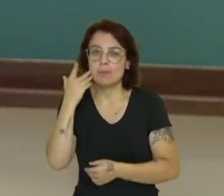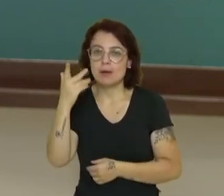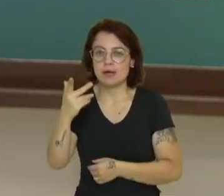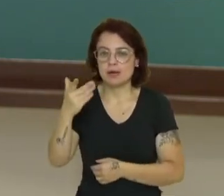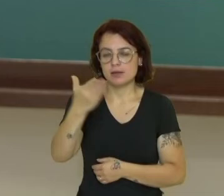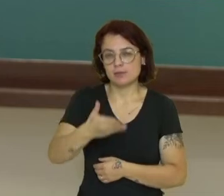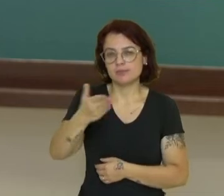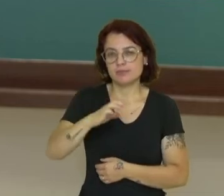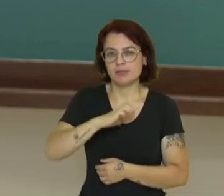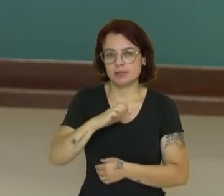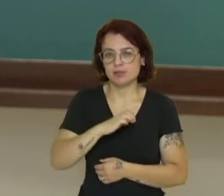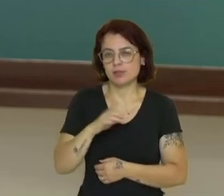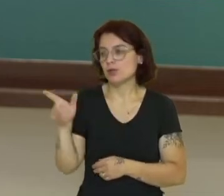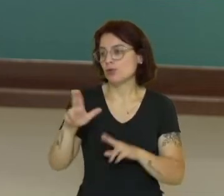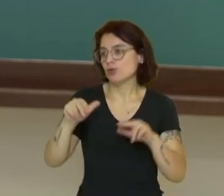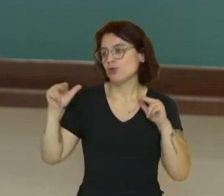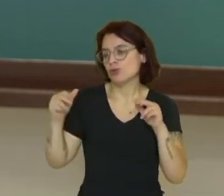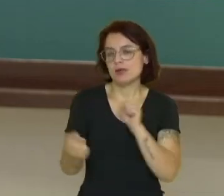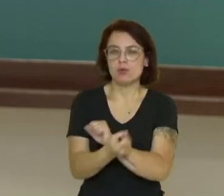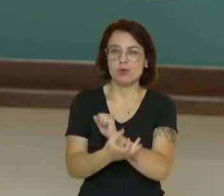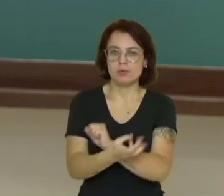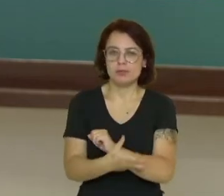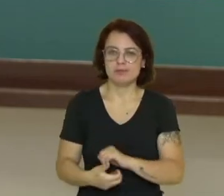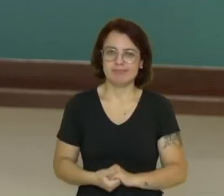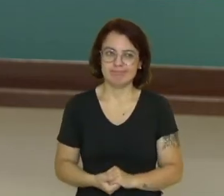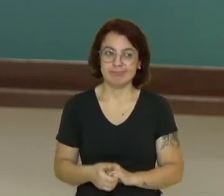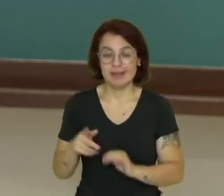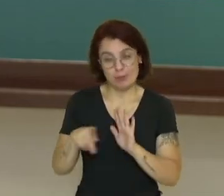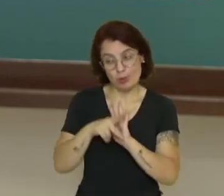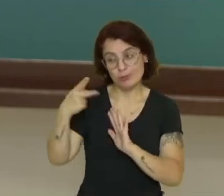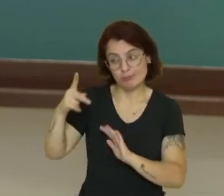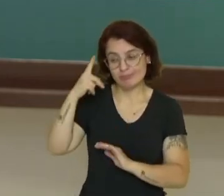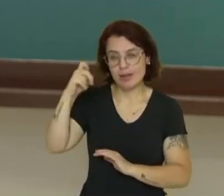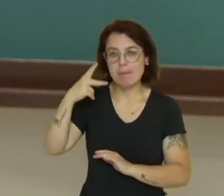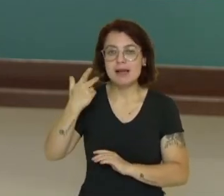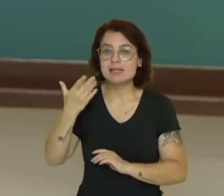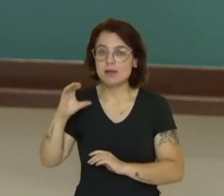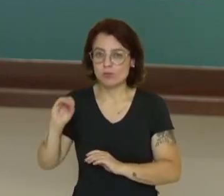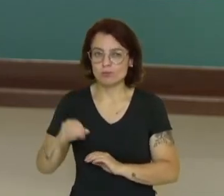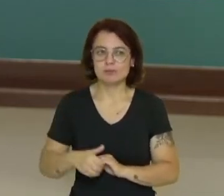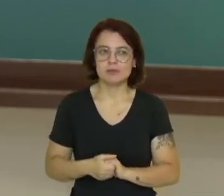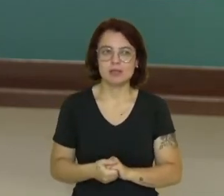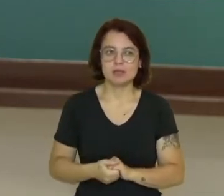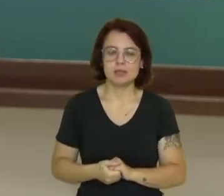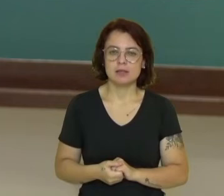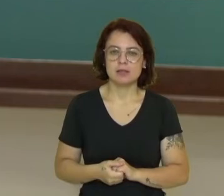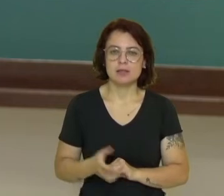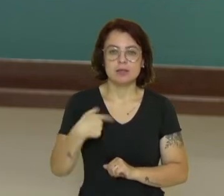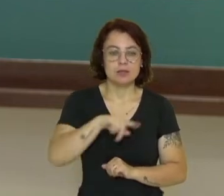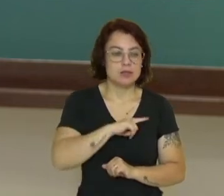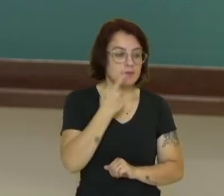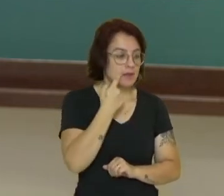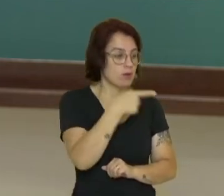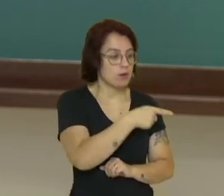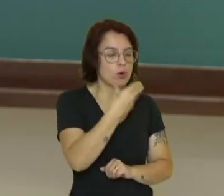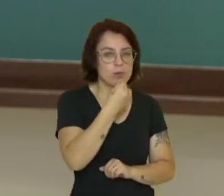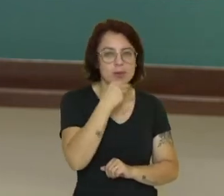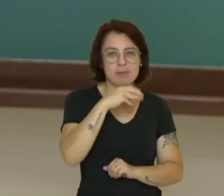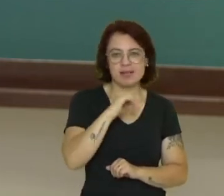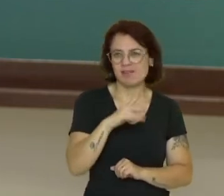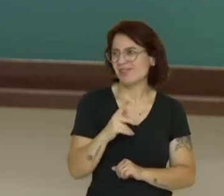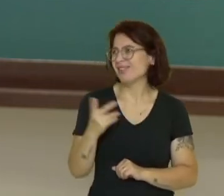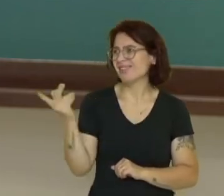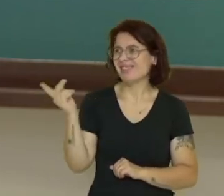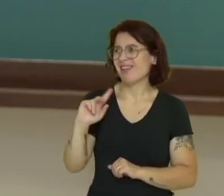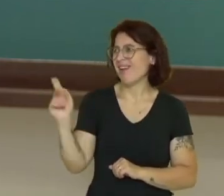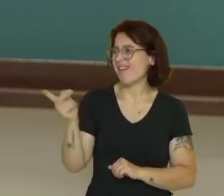que é ética. Então, ele jamais vai ser corrompido. Essa é a ideia do Platão, né? A gente vai ver depois o Maquiavel falando, olha, não cabe